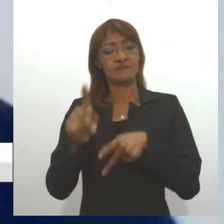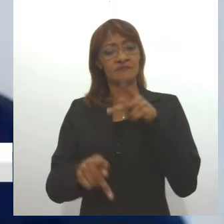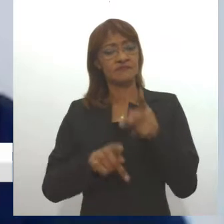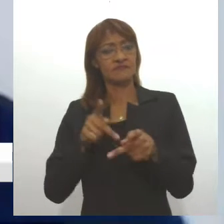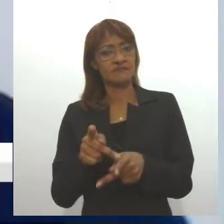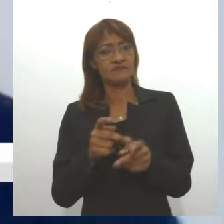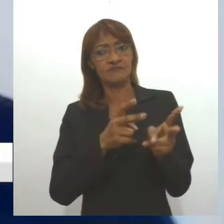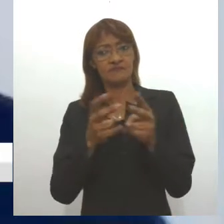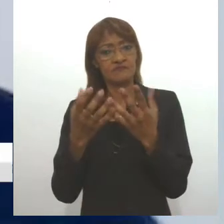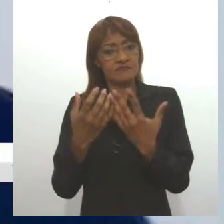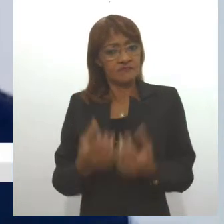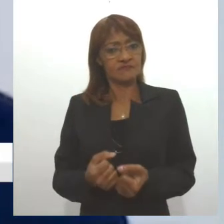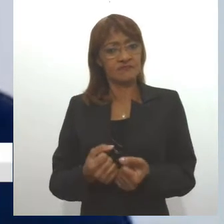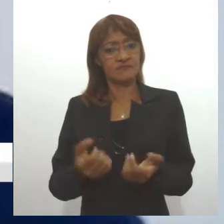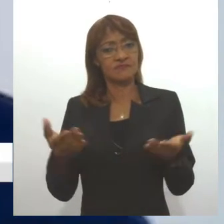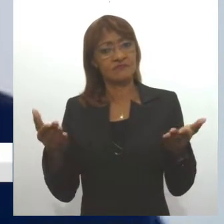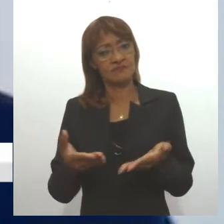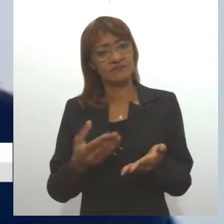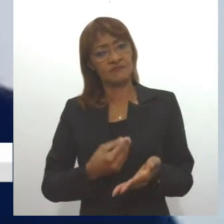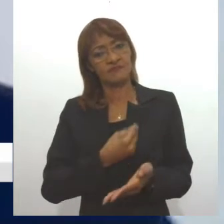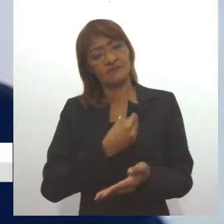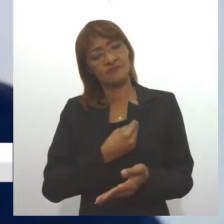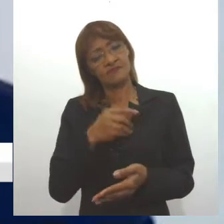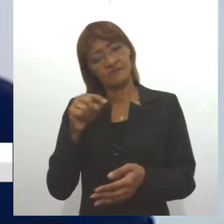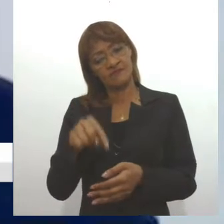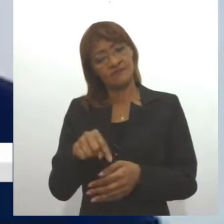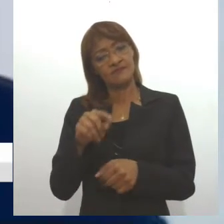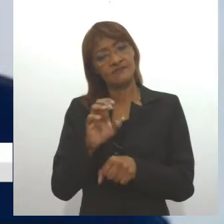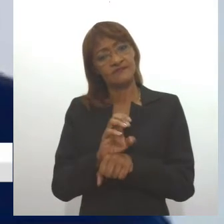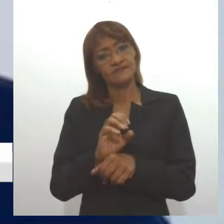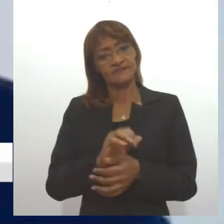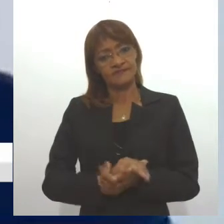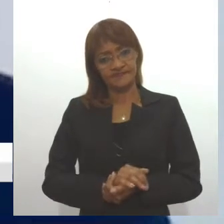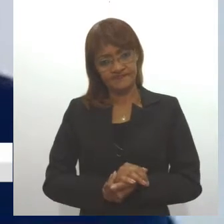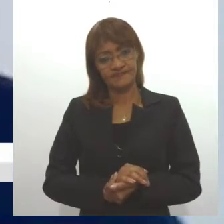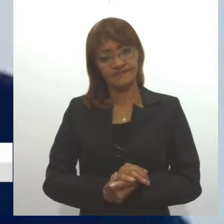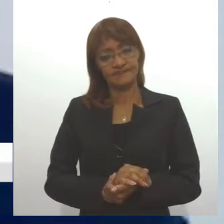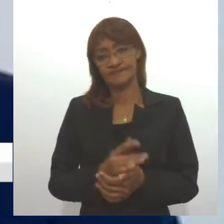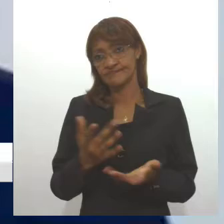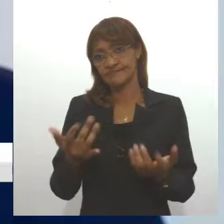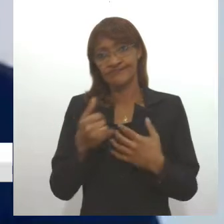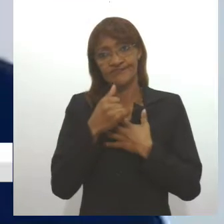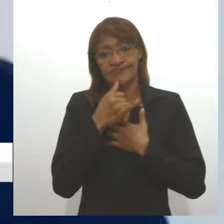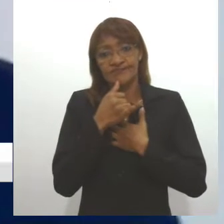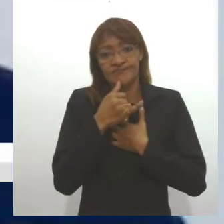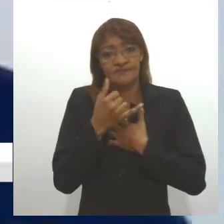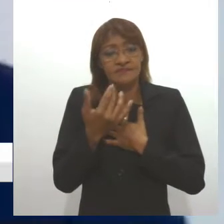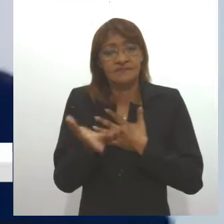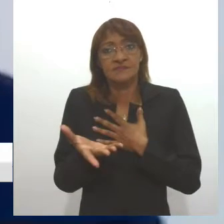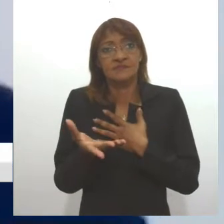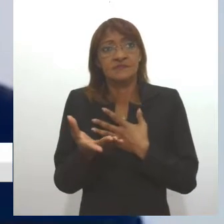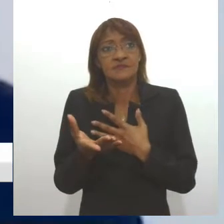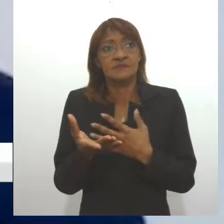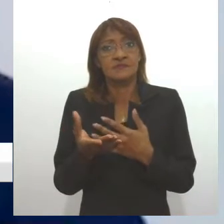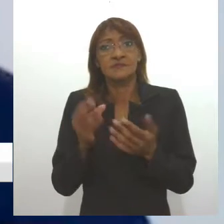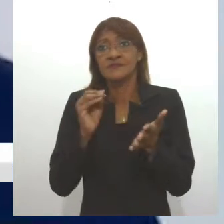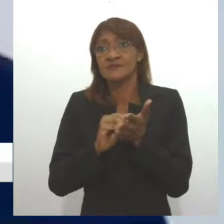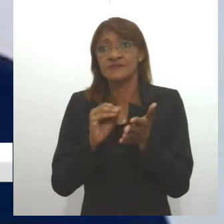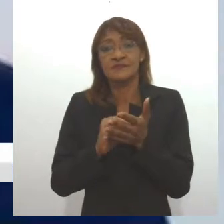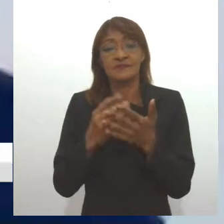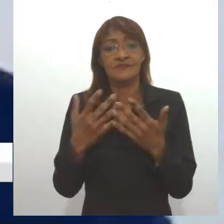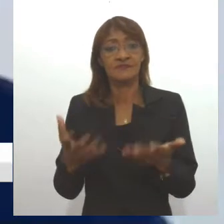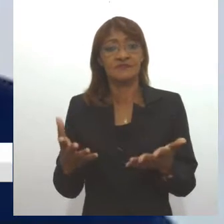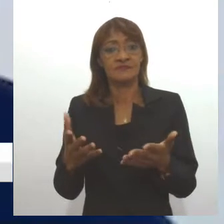gente vive hoje aqui no estado e no município, infelizmente, uma carência de mecanismos voltado à